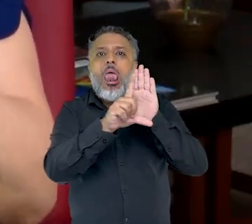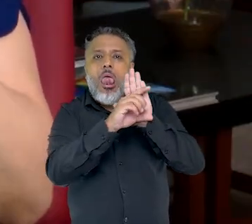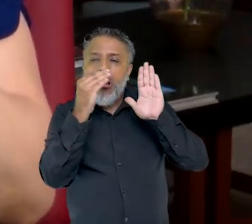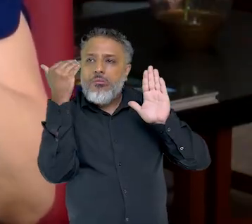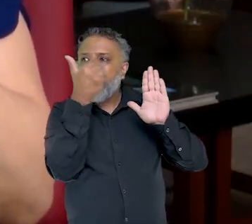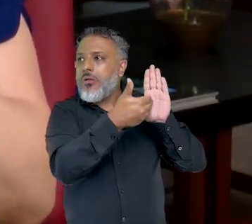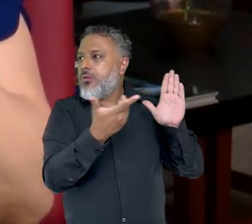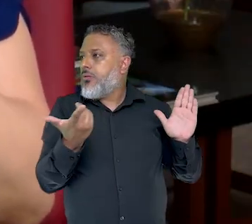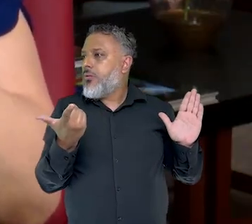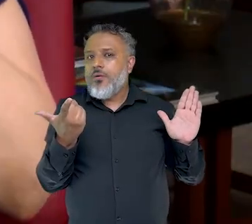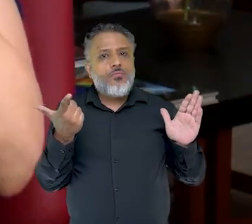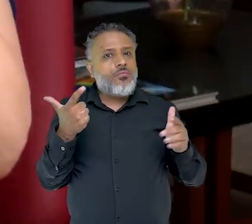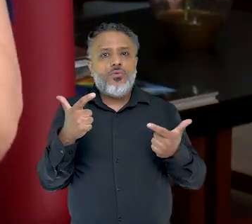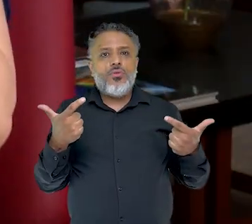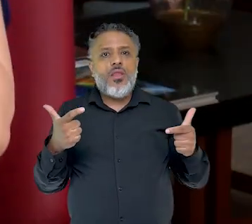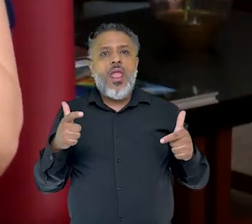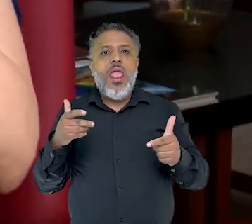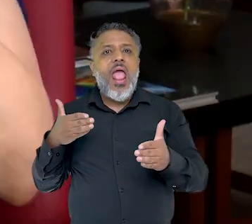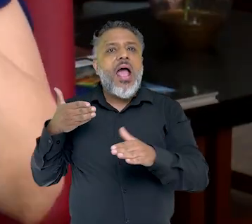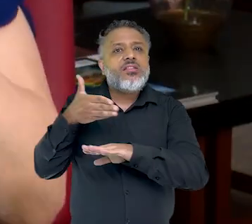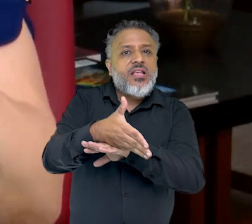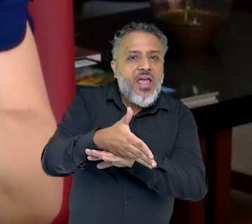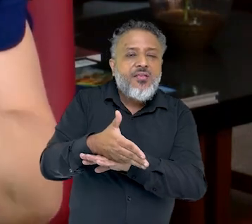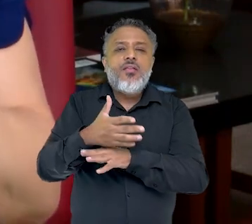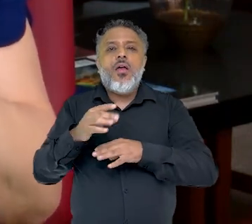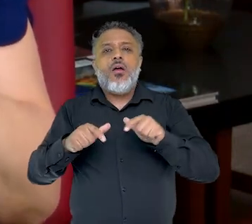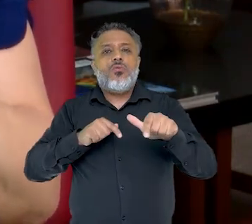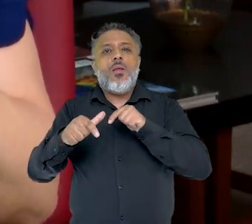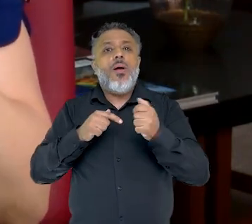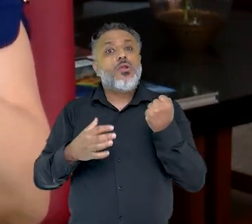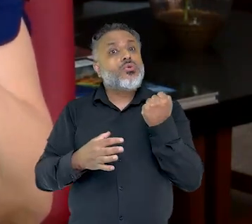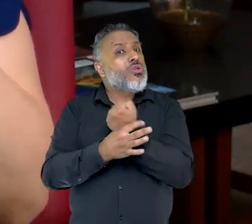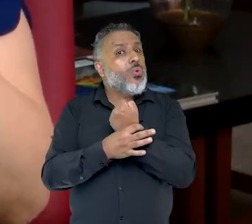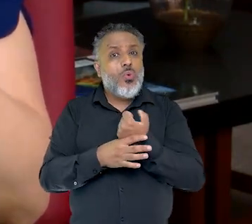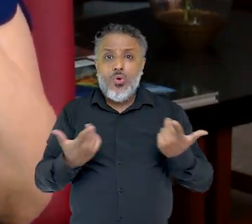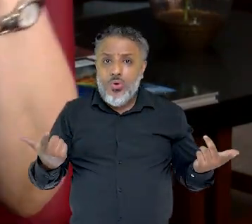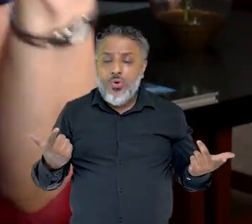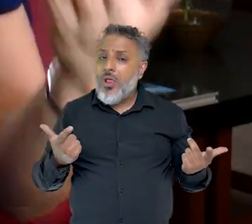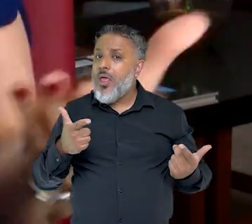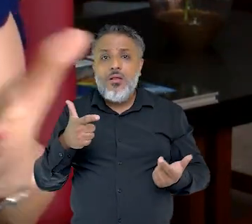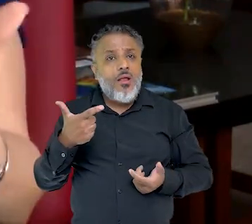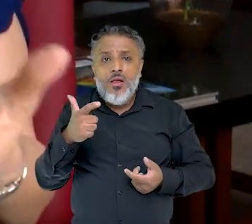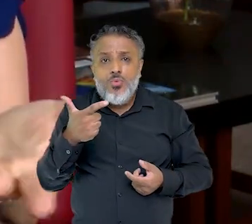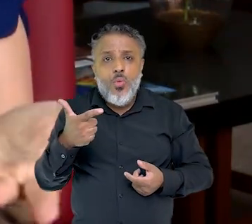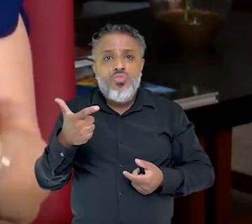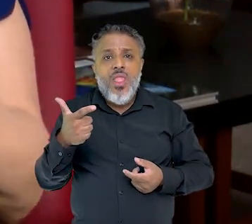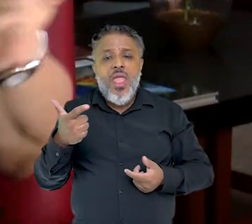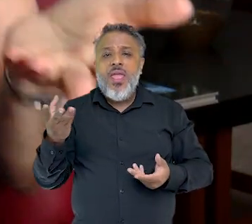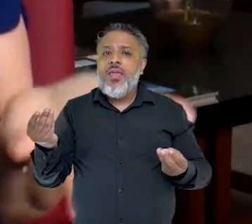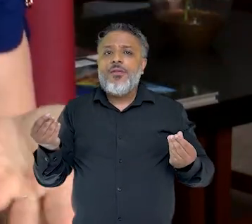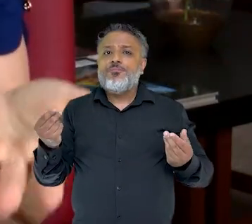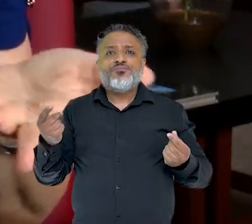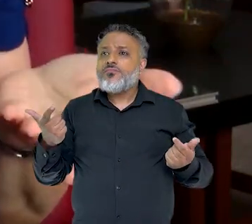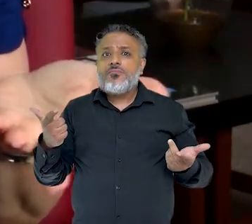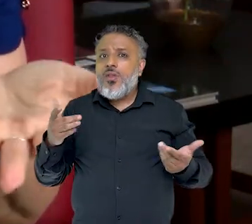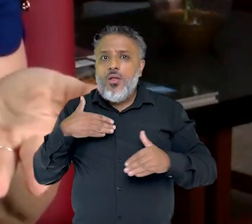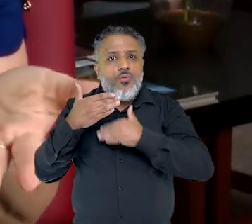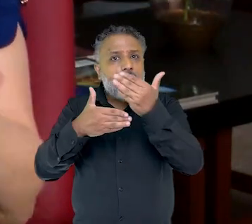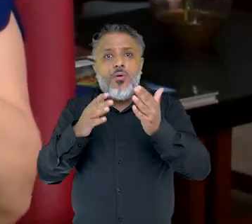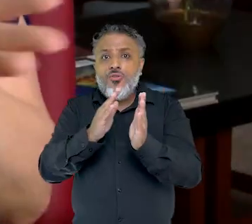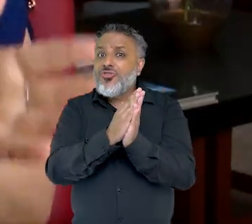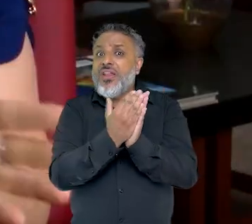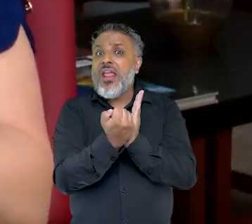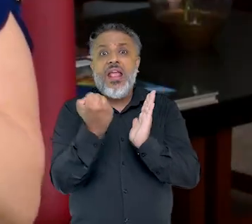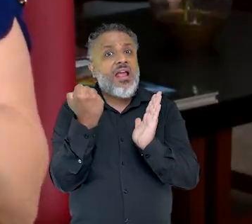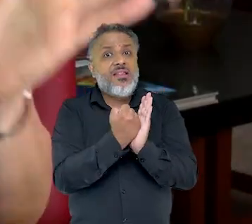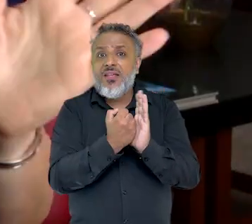migratória acaba não tendo acesso a um trabalho seguro, né? Ela não pode ter carteira de trabalho,